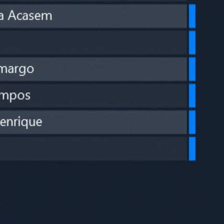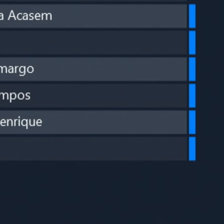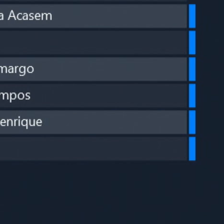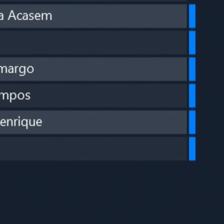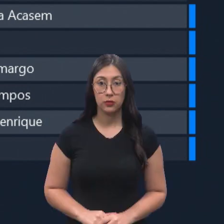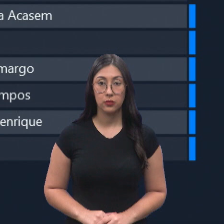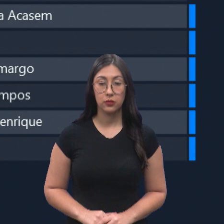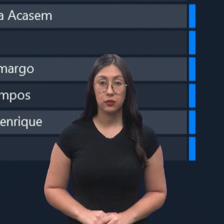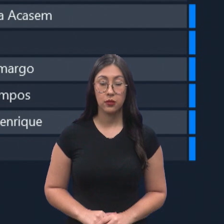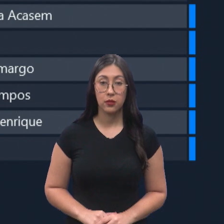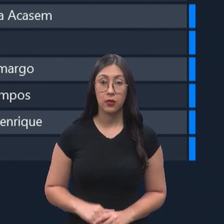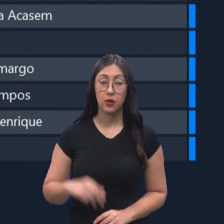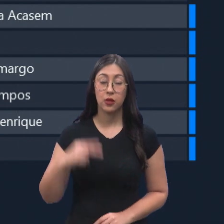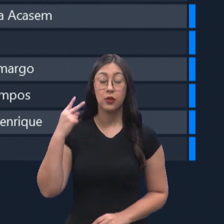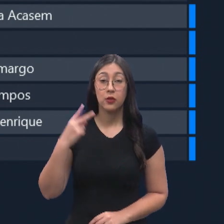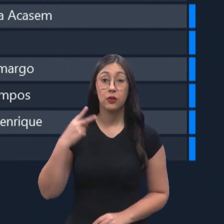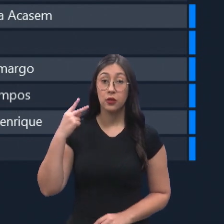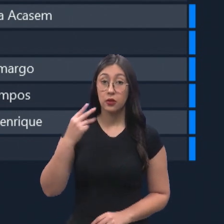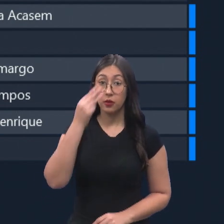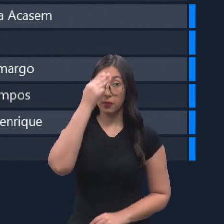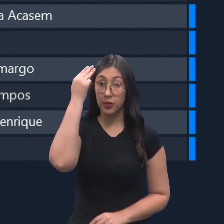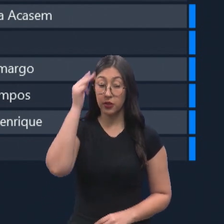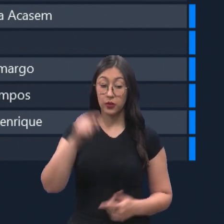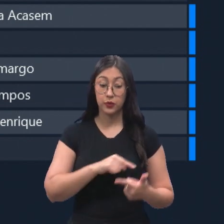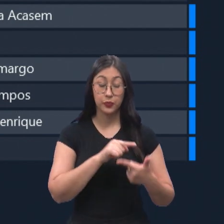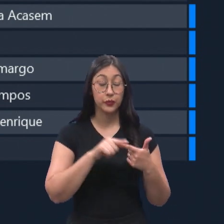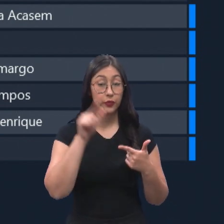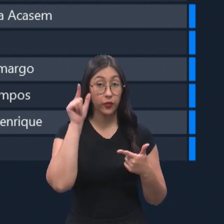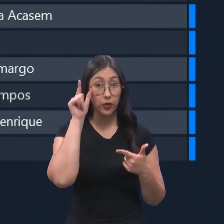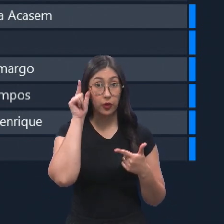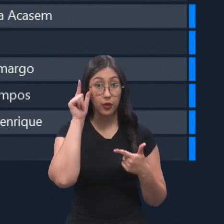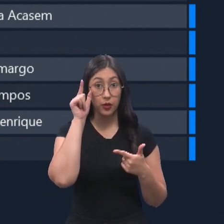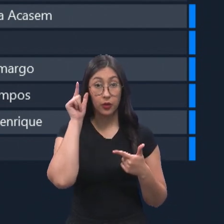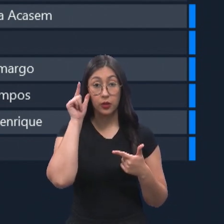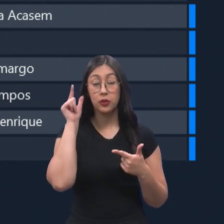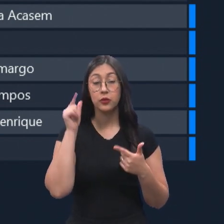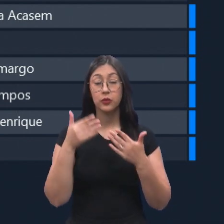Vereador Marcelo Garcia, vereador Lino Bispo.